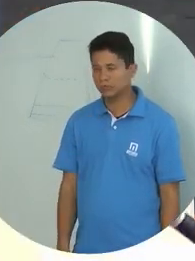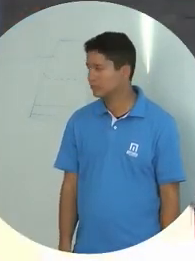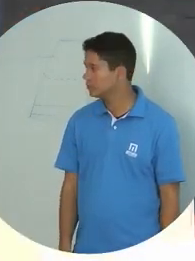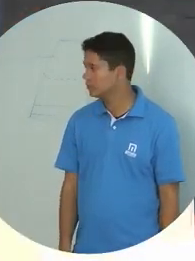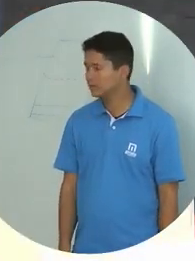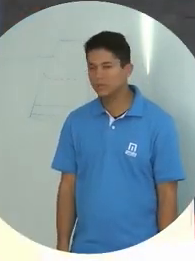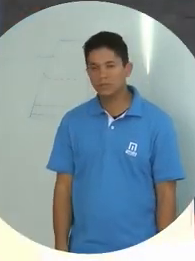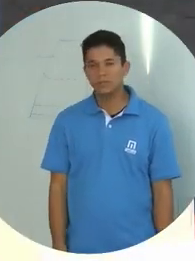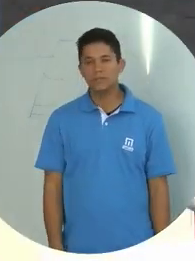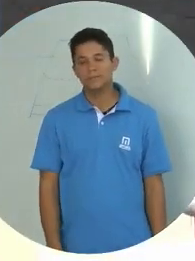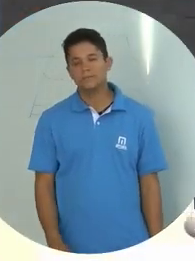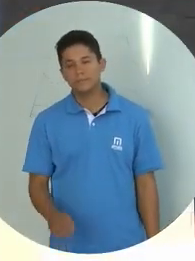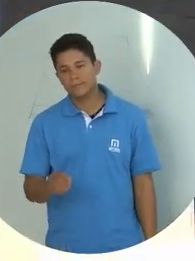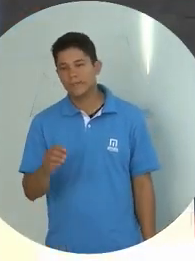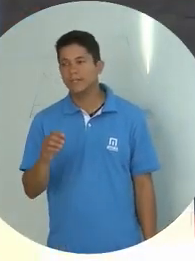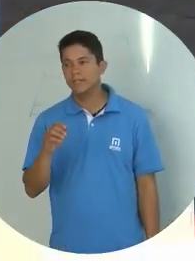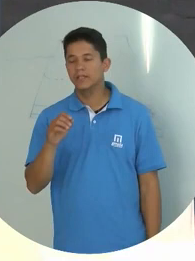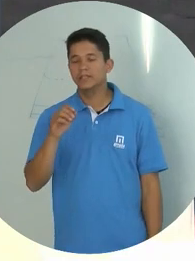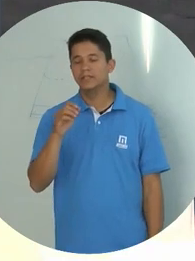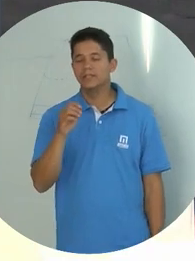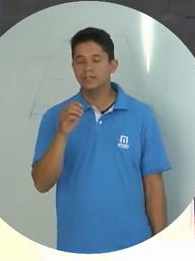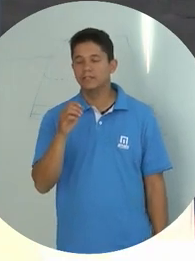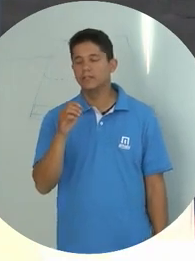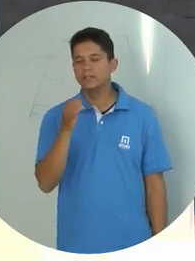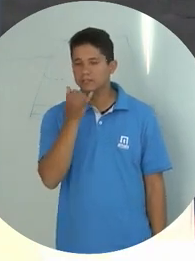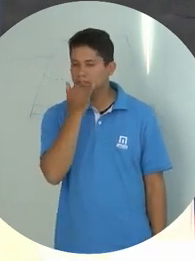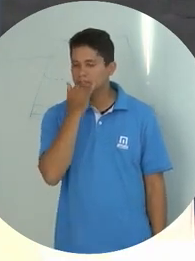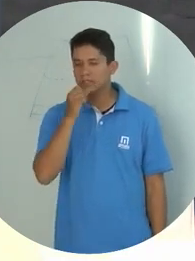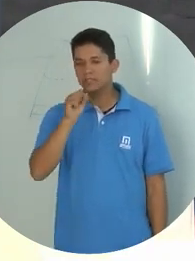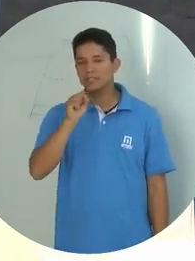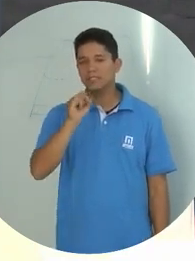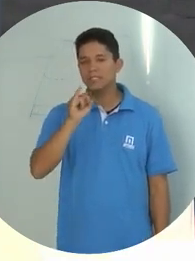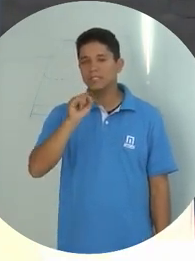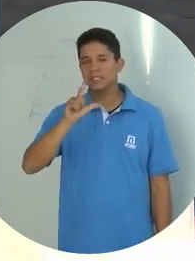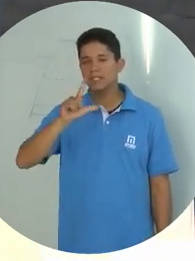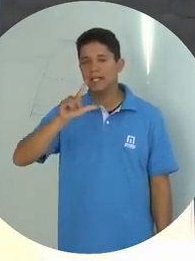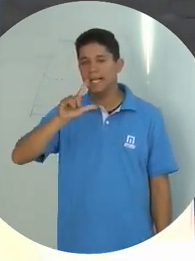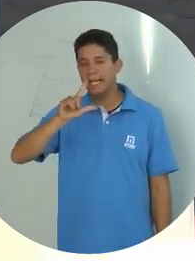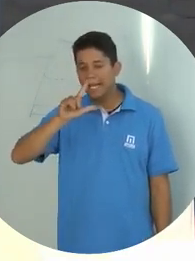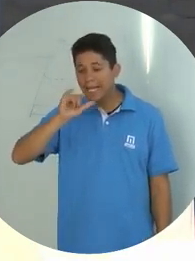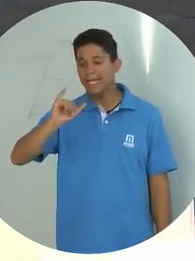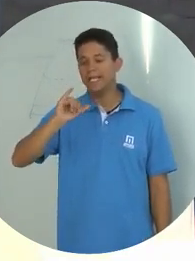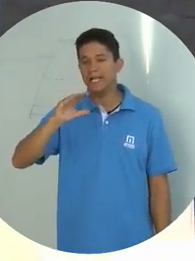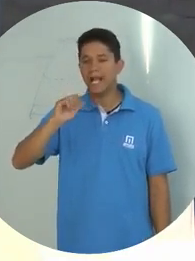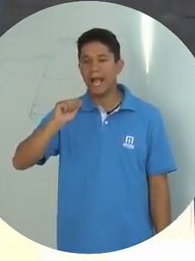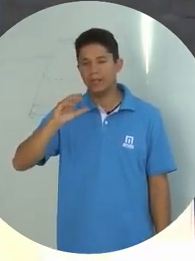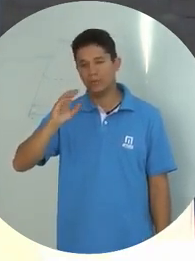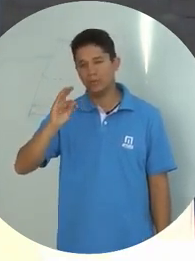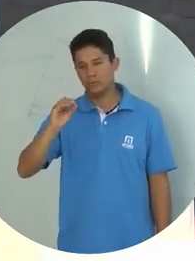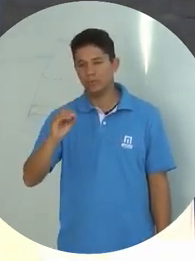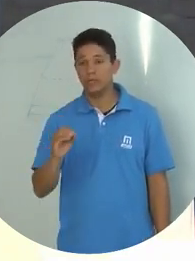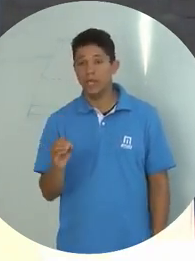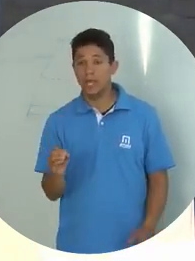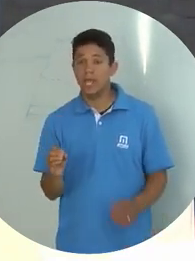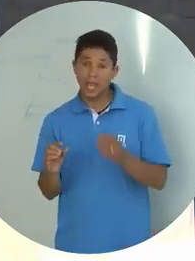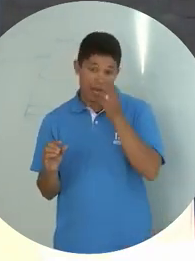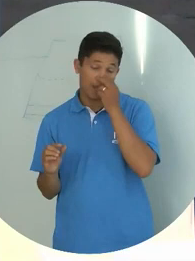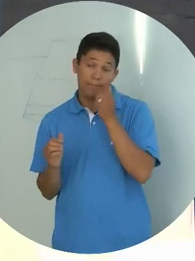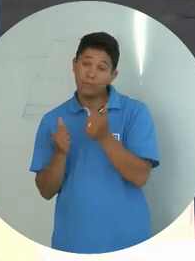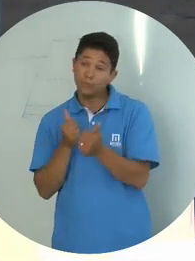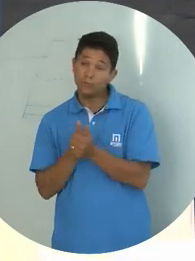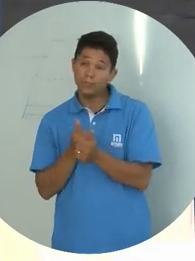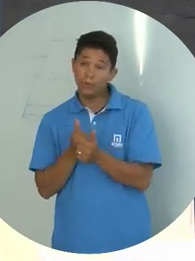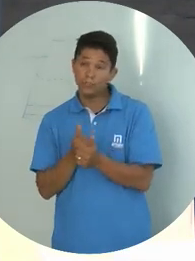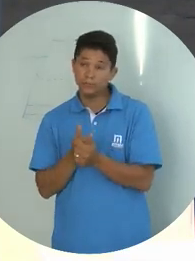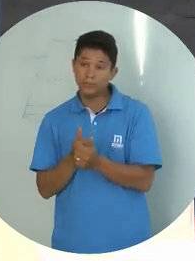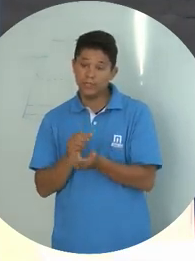Silicato, as propriedades, elas são muito próximas às resinas de baixa densidade. Ela expande muito. E o silicato, ela